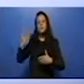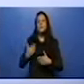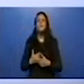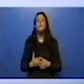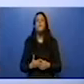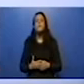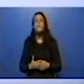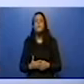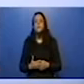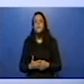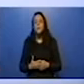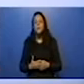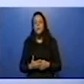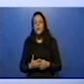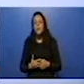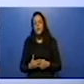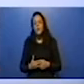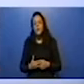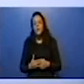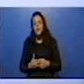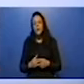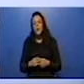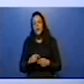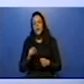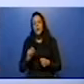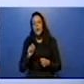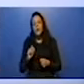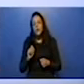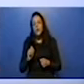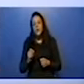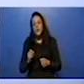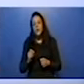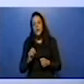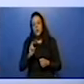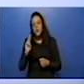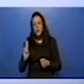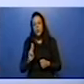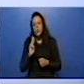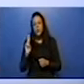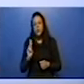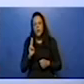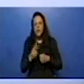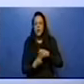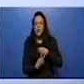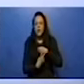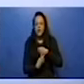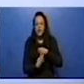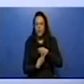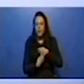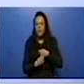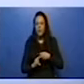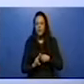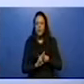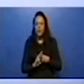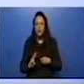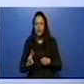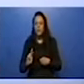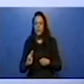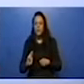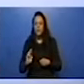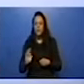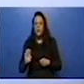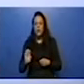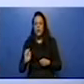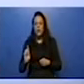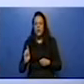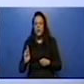trabalhar esta ação que ocorreu usando um tipo de verbo chamado verbo regular. Verbo regular é